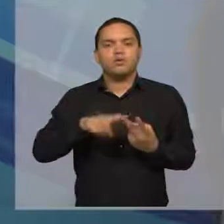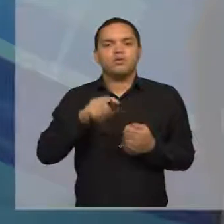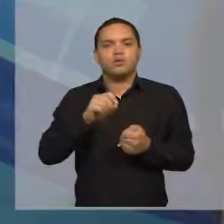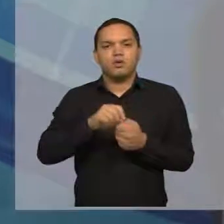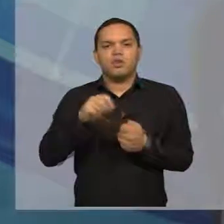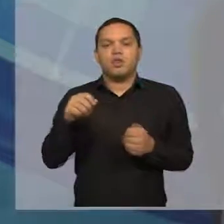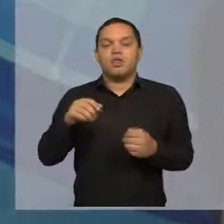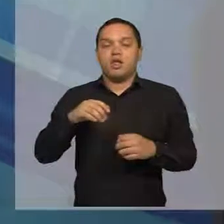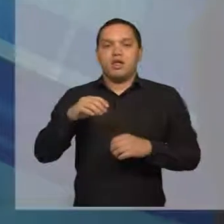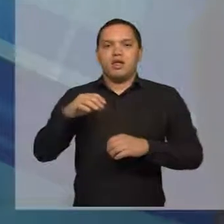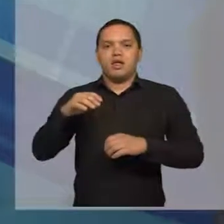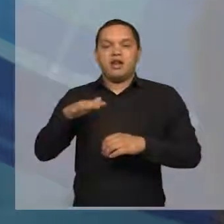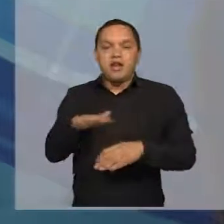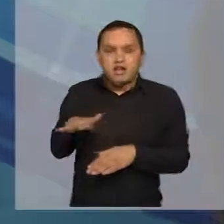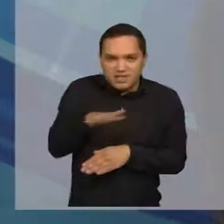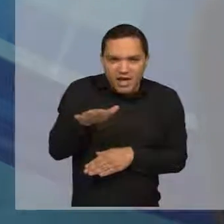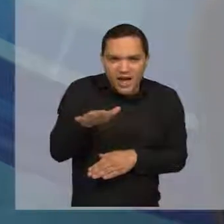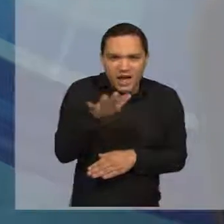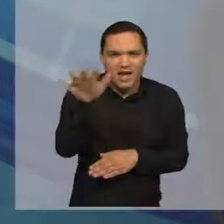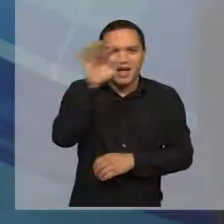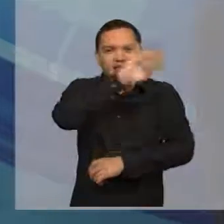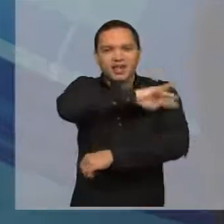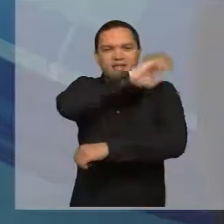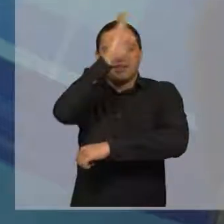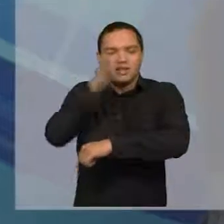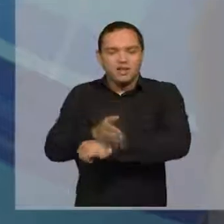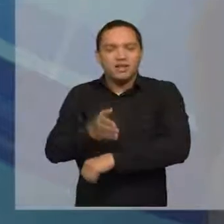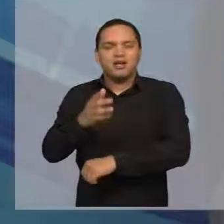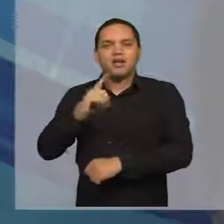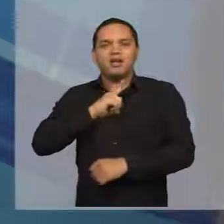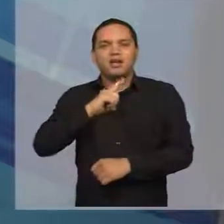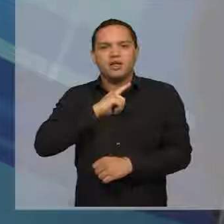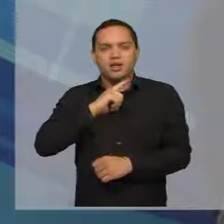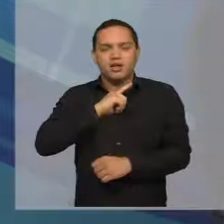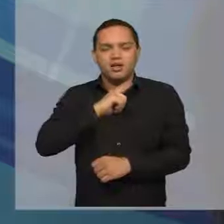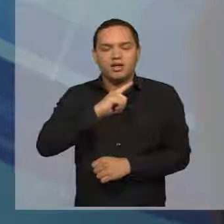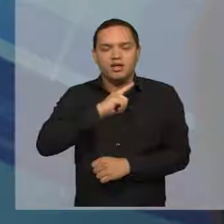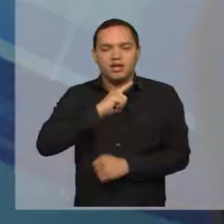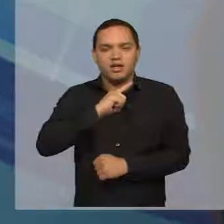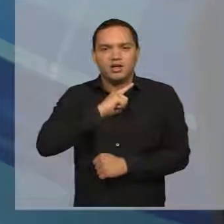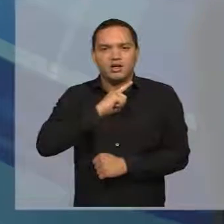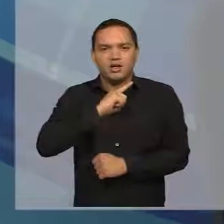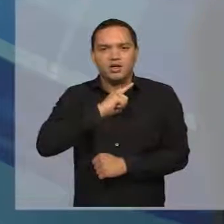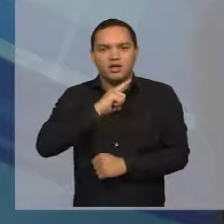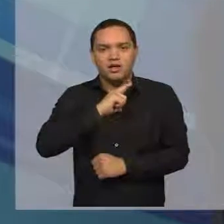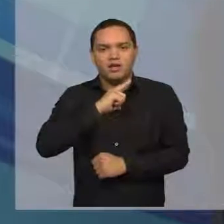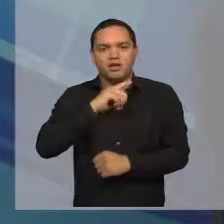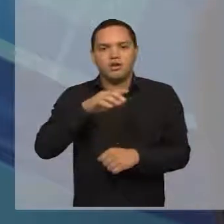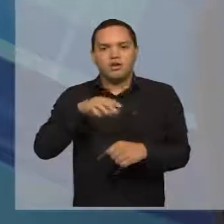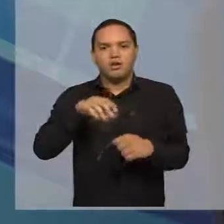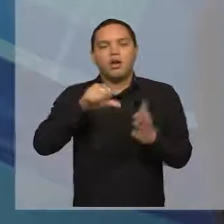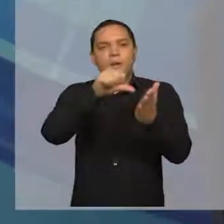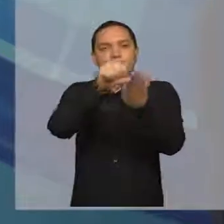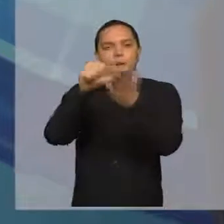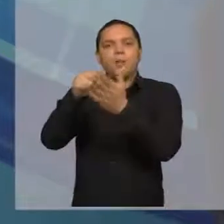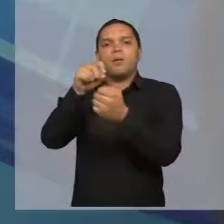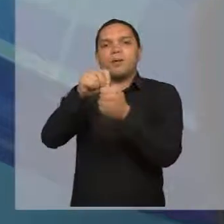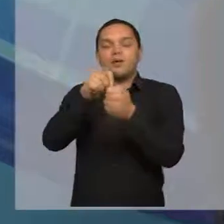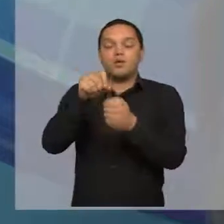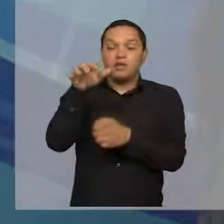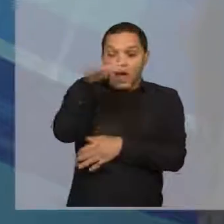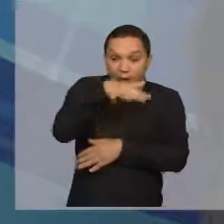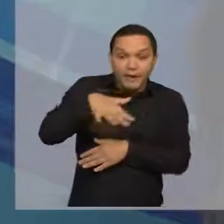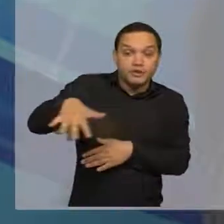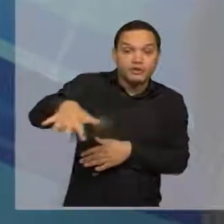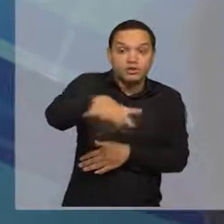do Cerrado, que aí poderia se integrar e criar o que se sempre pensou que seriam os polos produtivos. Dentro dessa região,